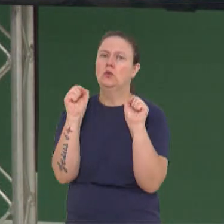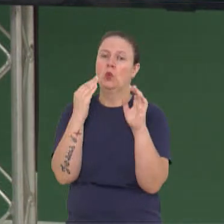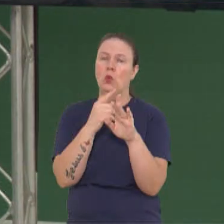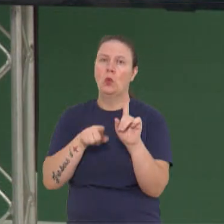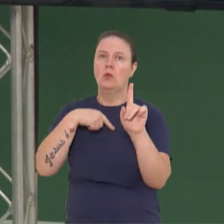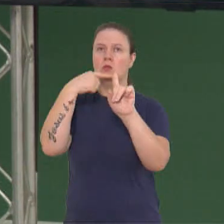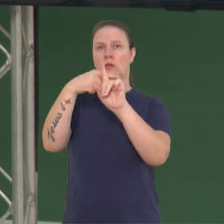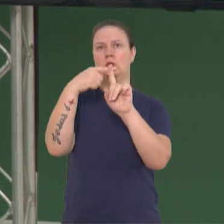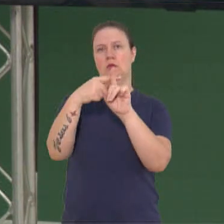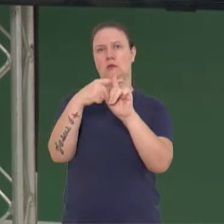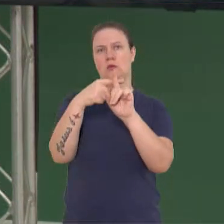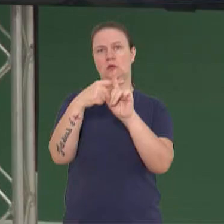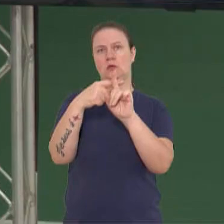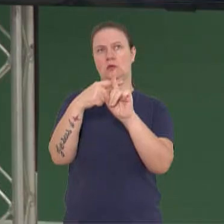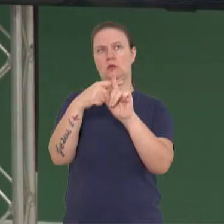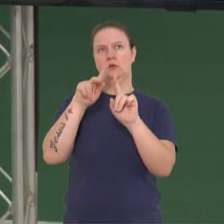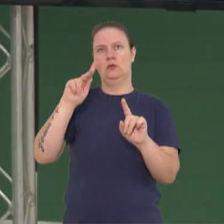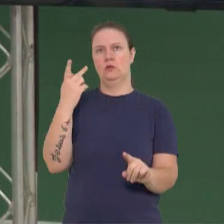do que o pensamento do Heráclito.